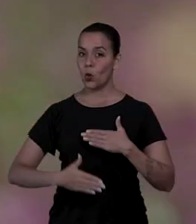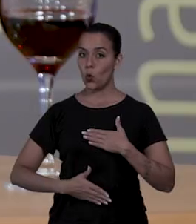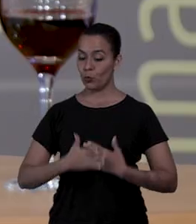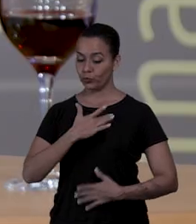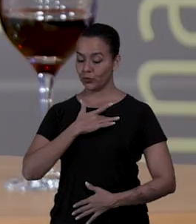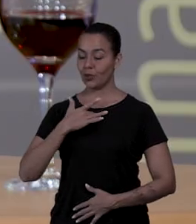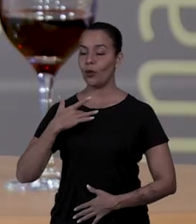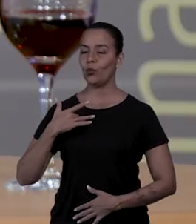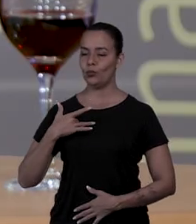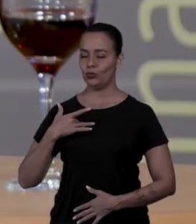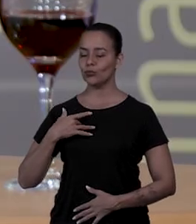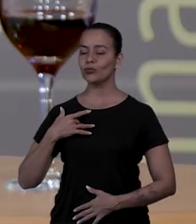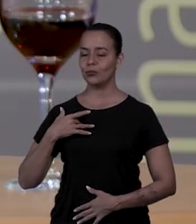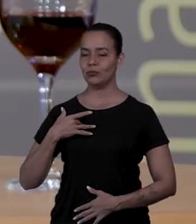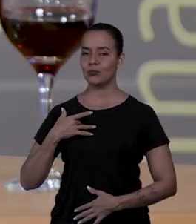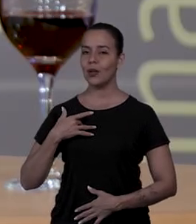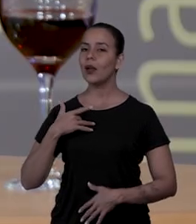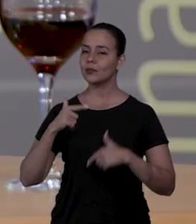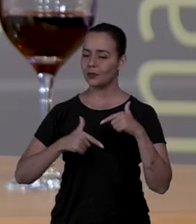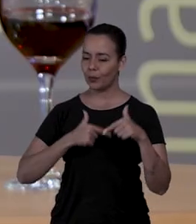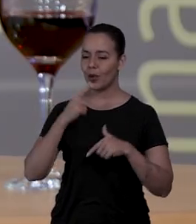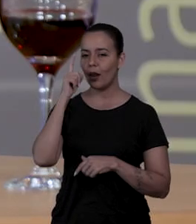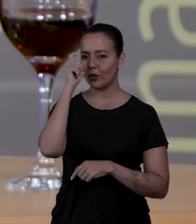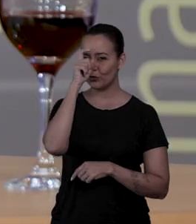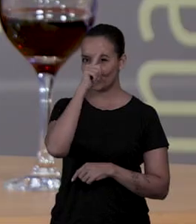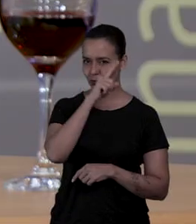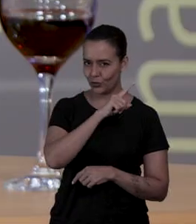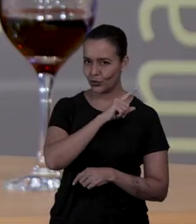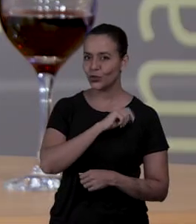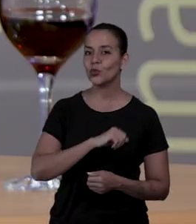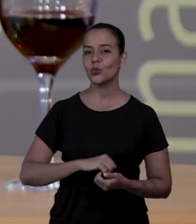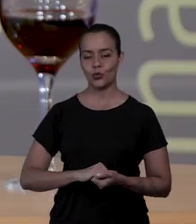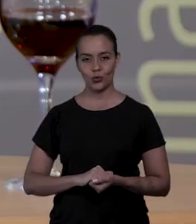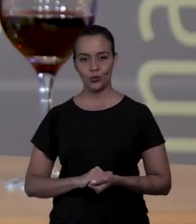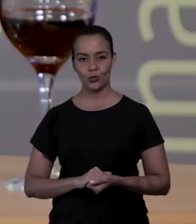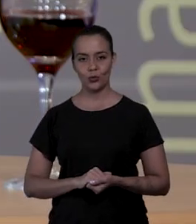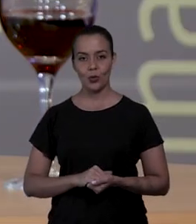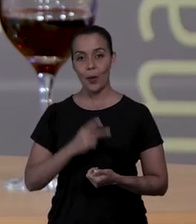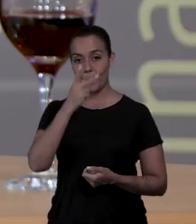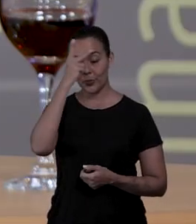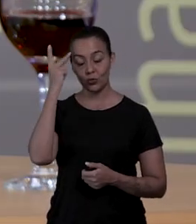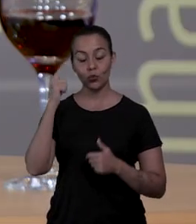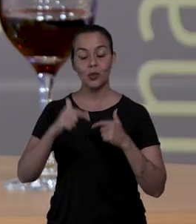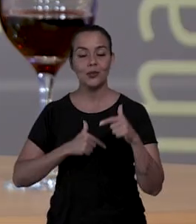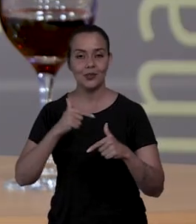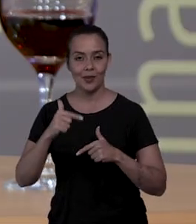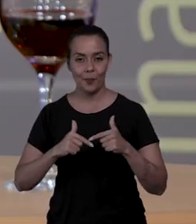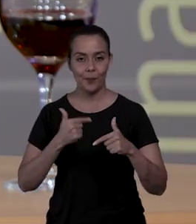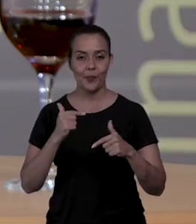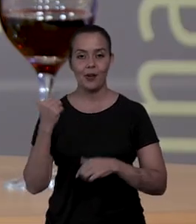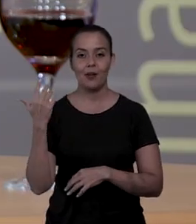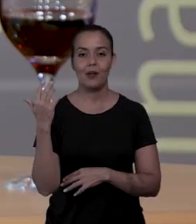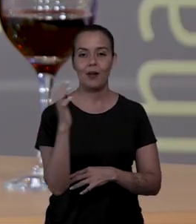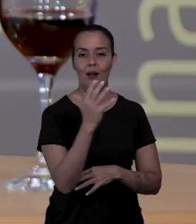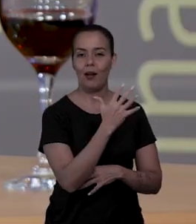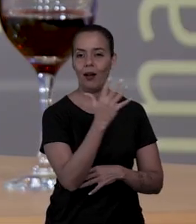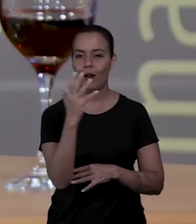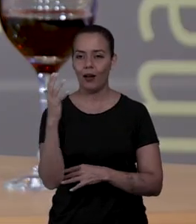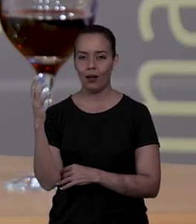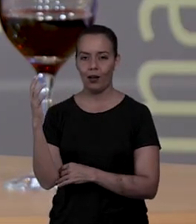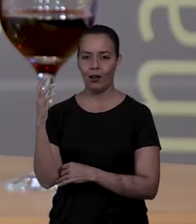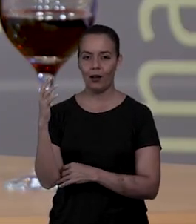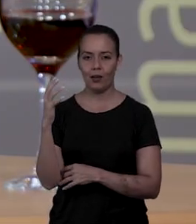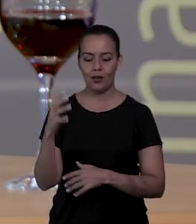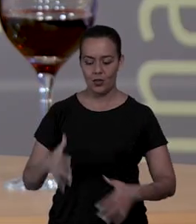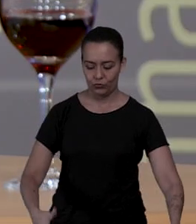ramos secos. Primeiro, para a saúde física, é muito difícil trabalhar com plantas. De volta, Marcelo. Quem